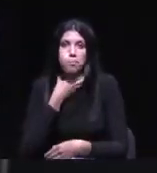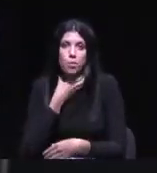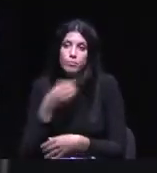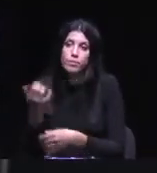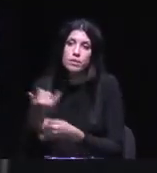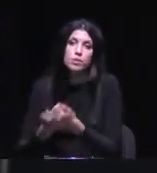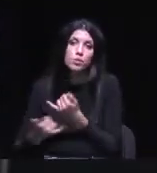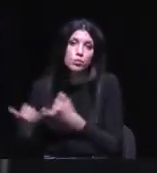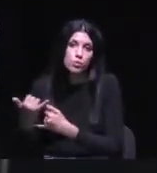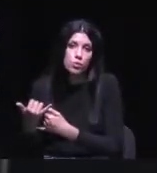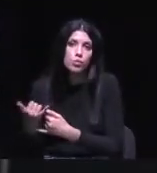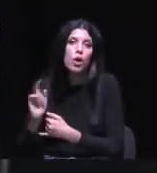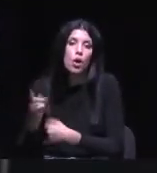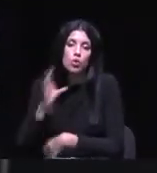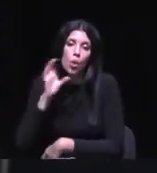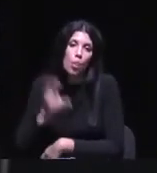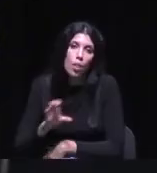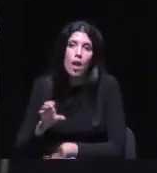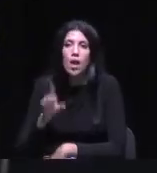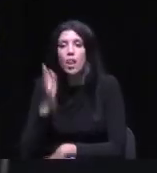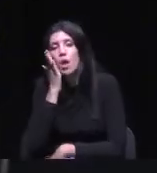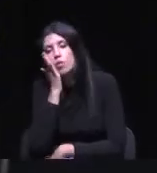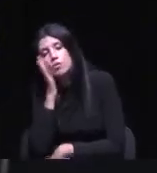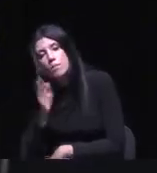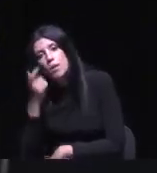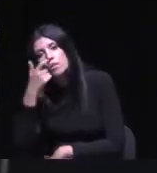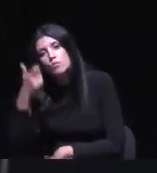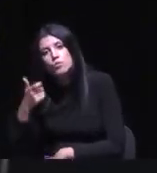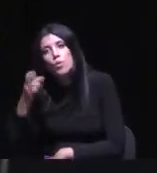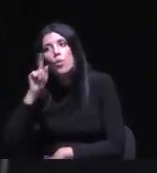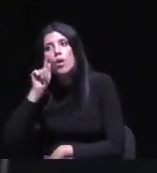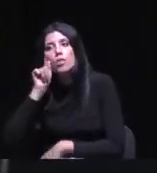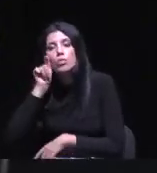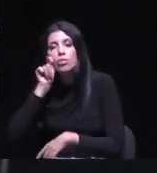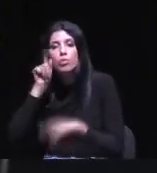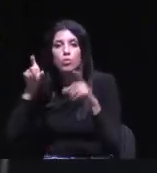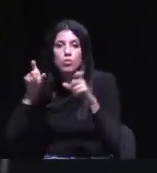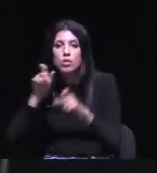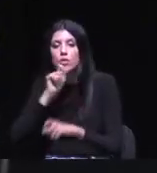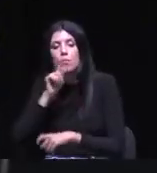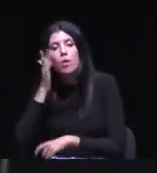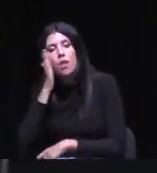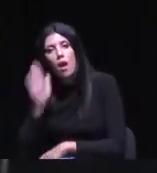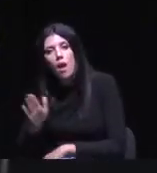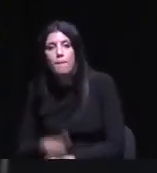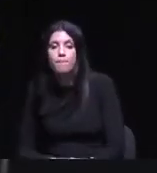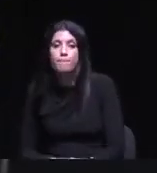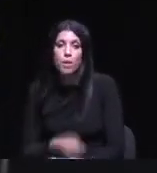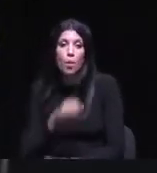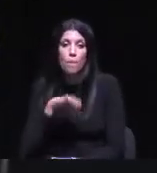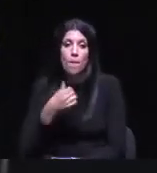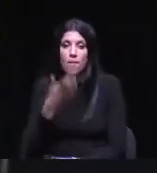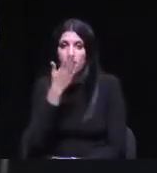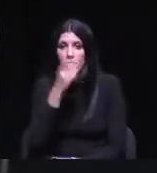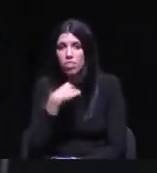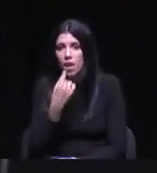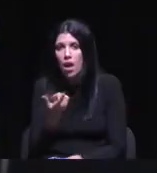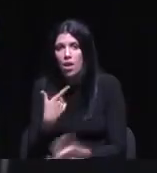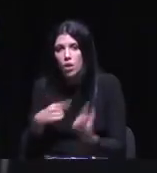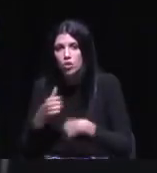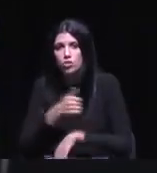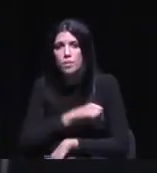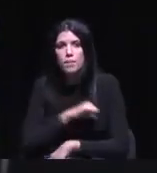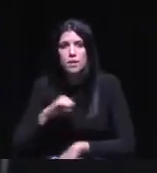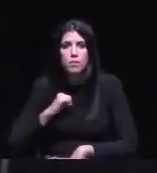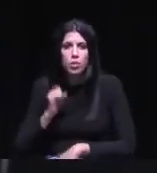a mais hotéis e alojamento para turistas. O PEV entende que são património da cidade e devem ser